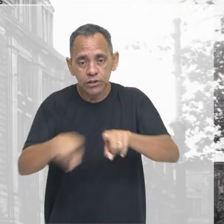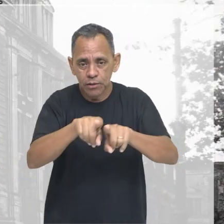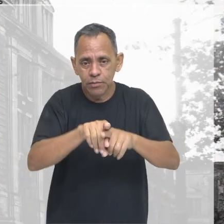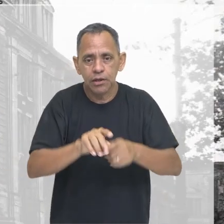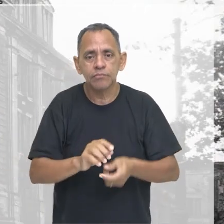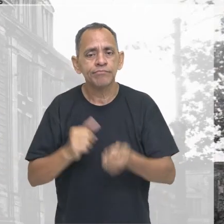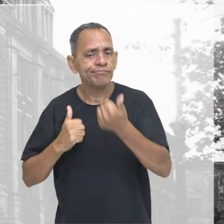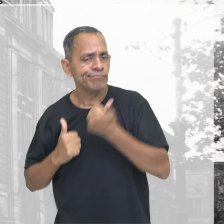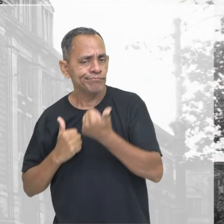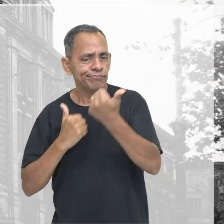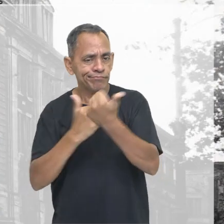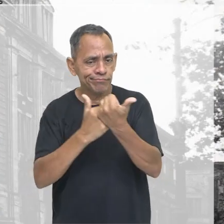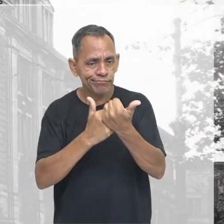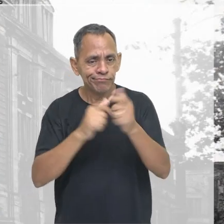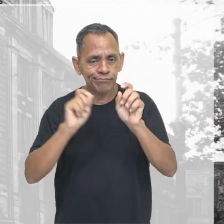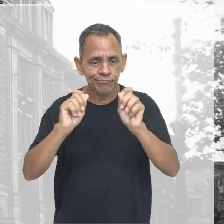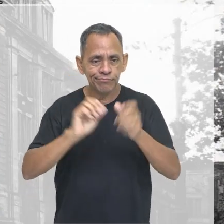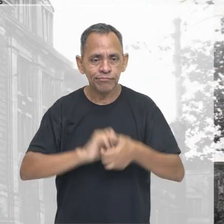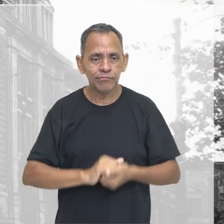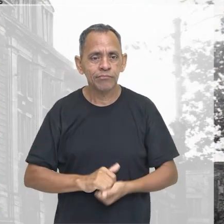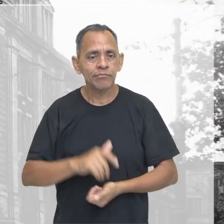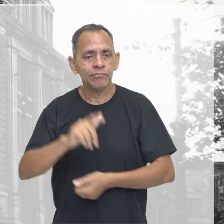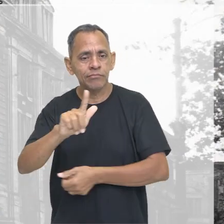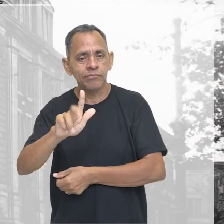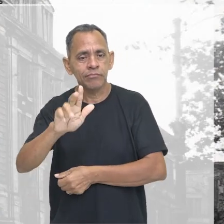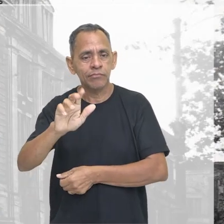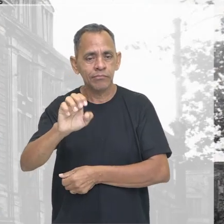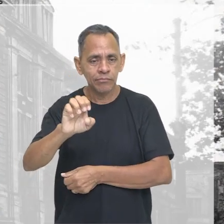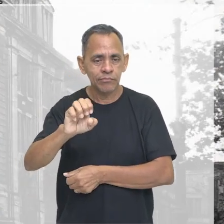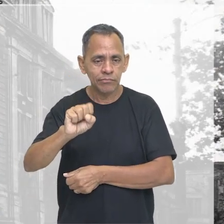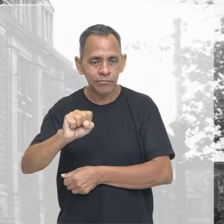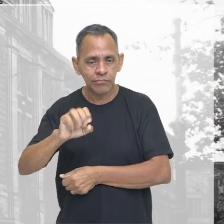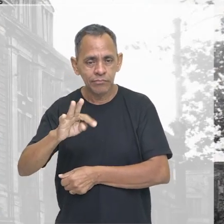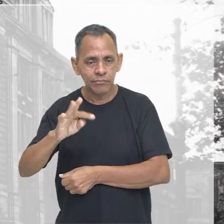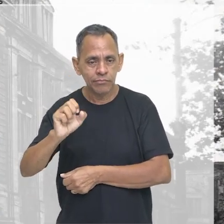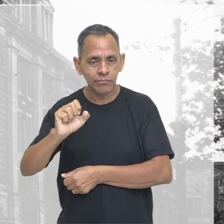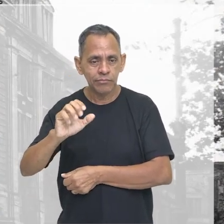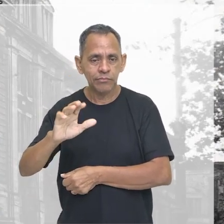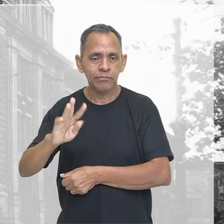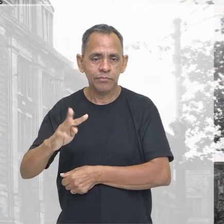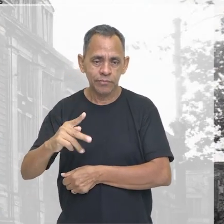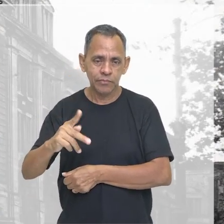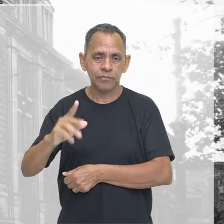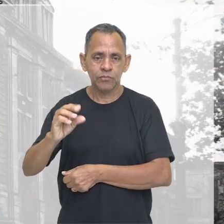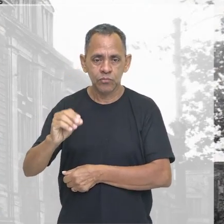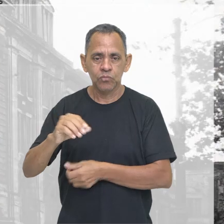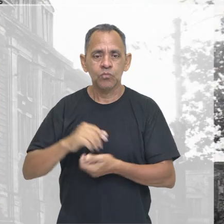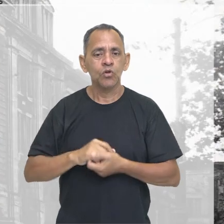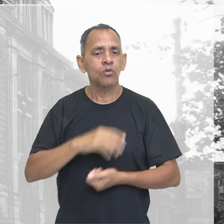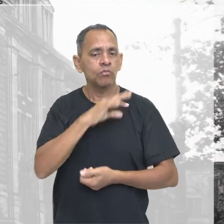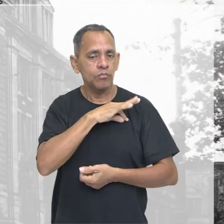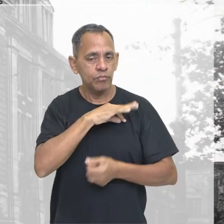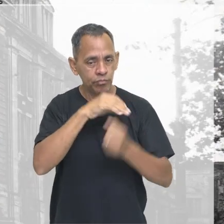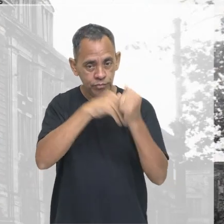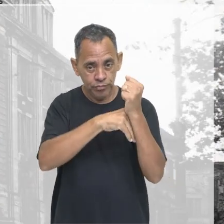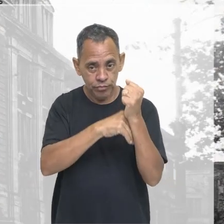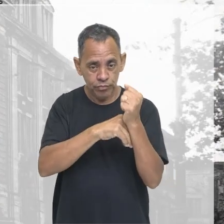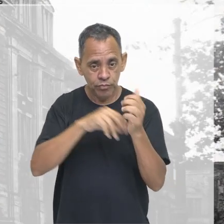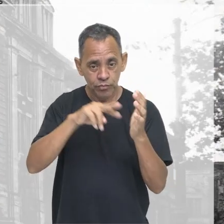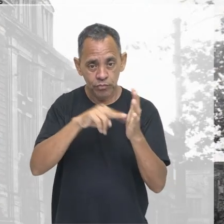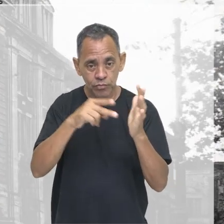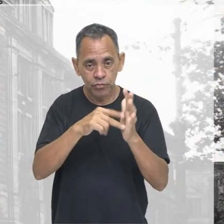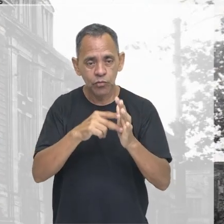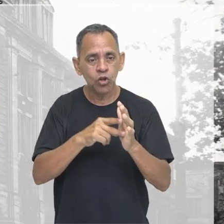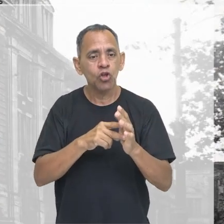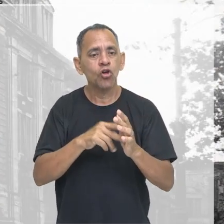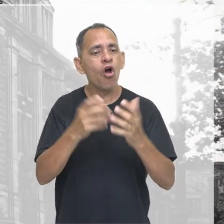o governo nazista, na figura aí do Hitler, certo? A Gestapo quer dizer polícia secreta, e a sua